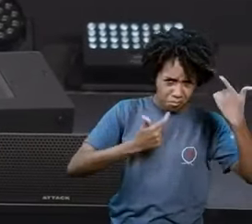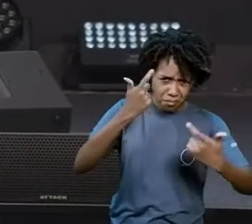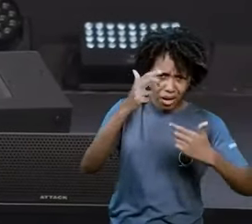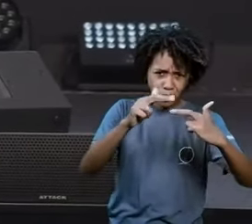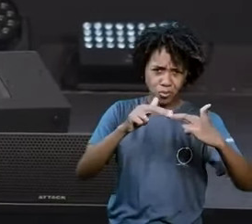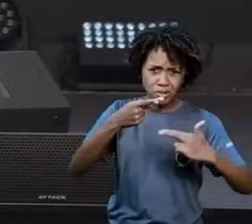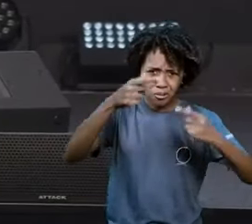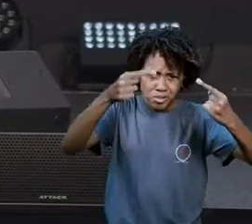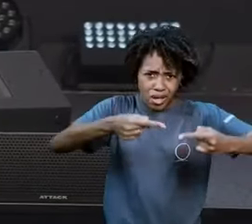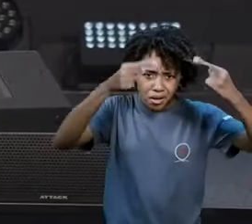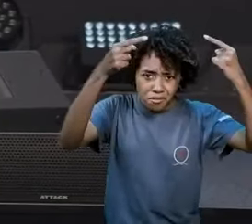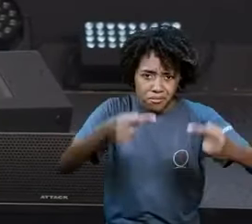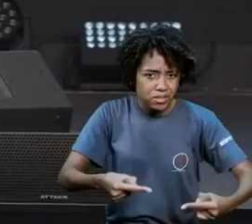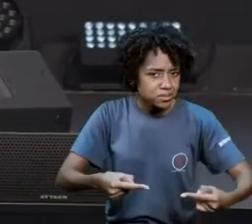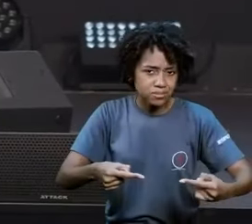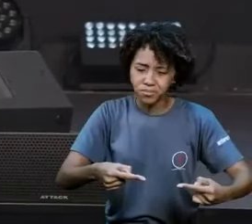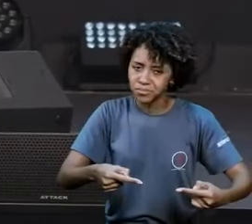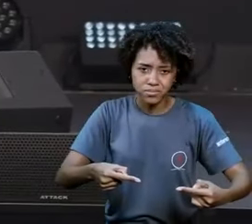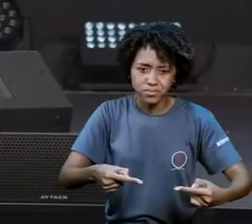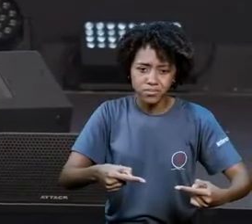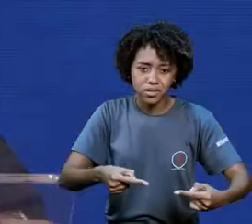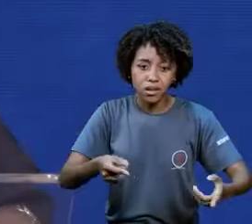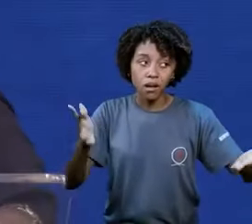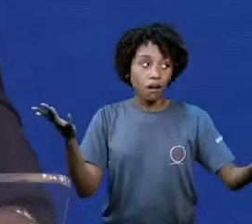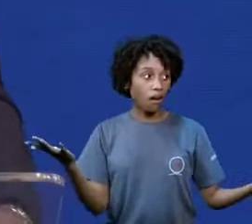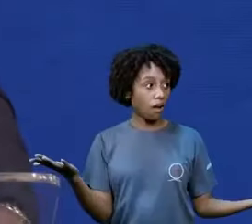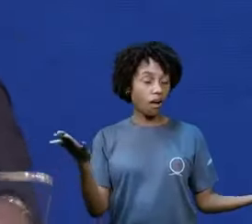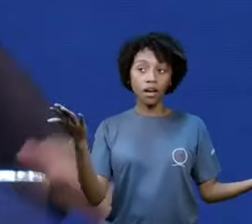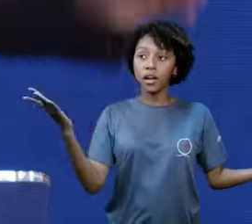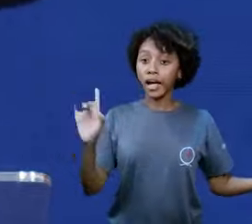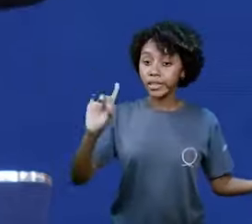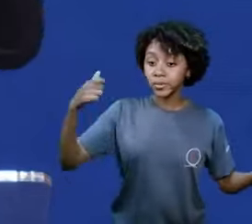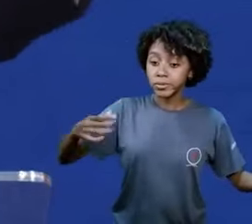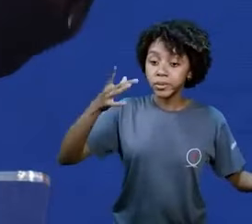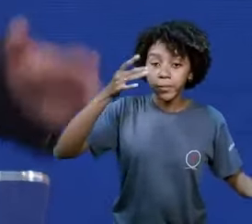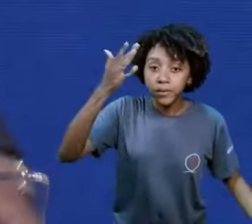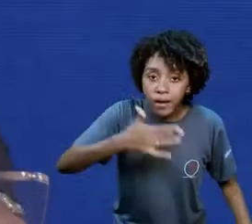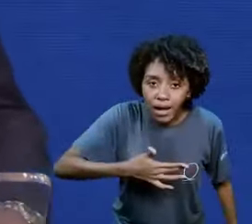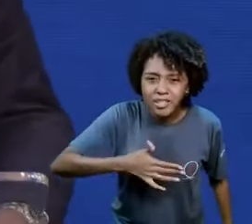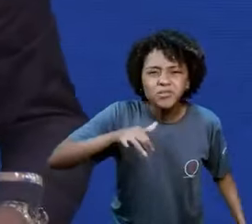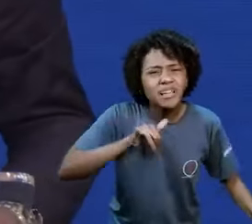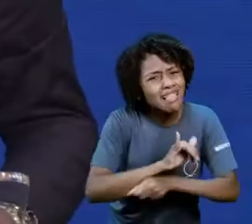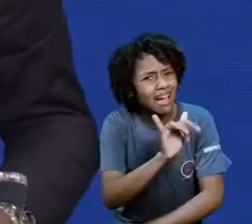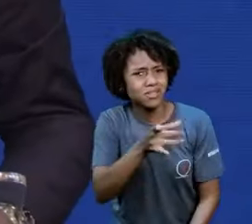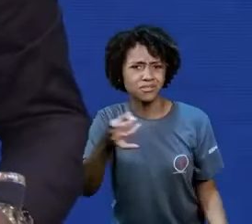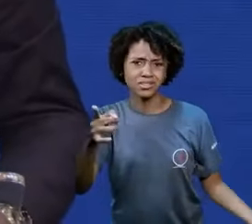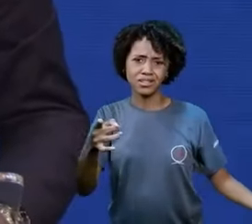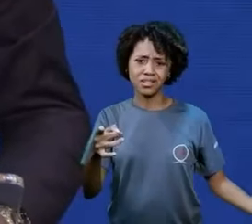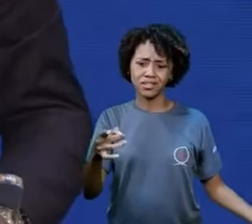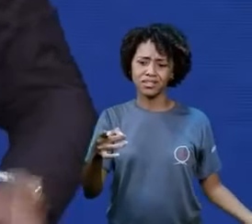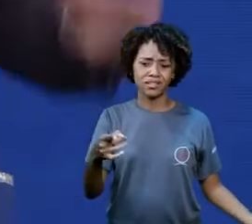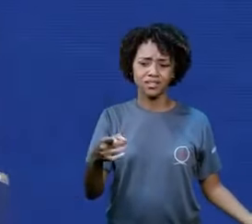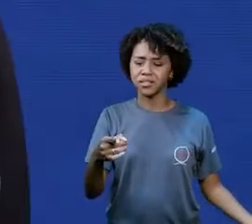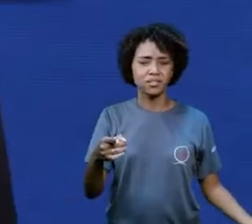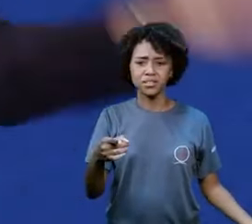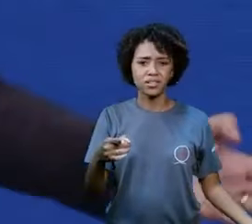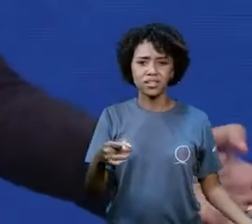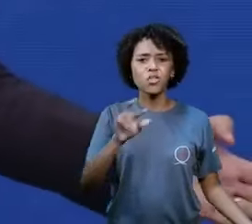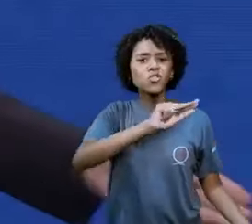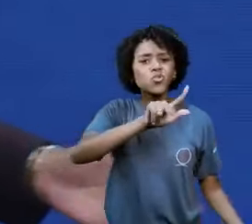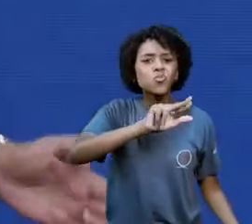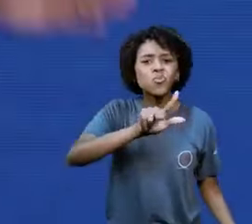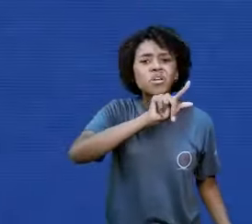teu desafio olha Uau ele tem que se provar você você tá enganado rapaz não é